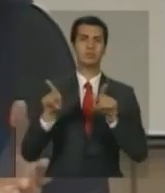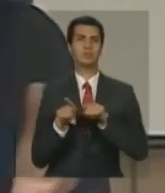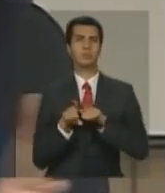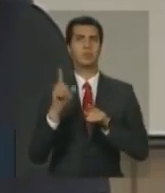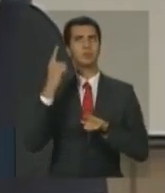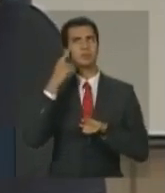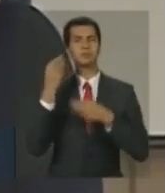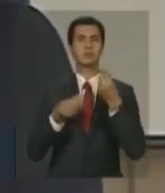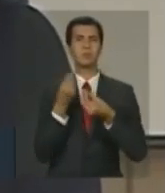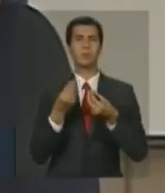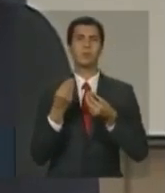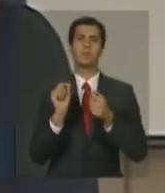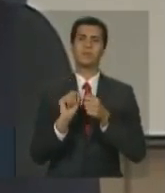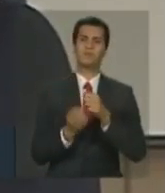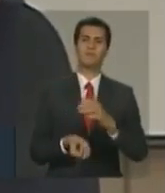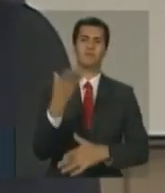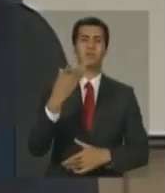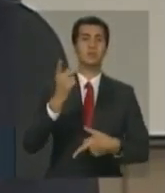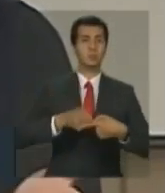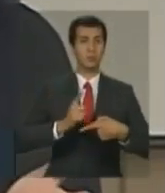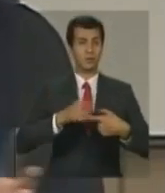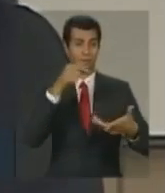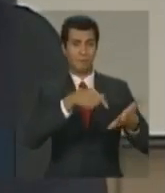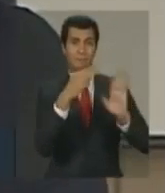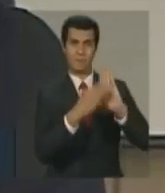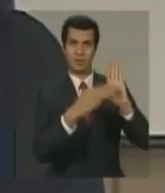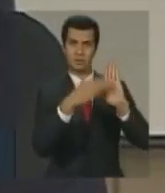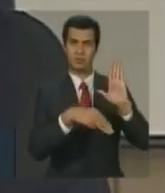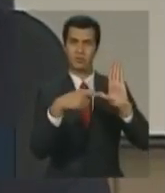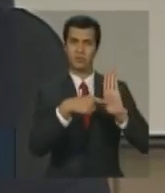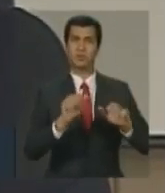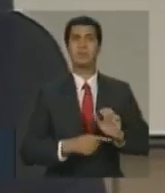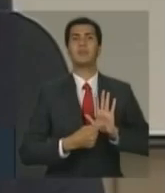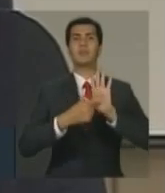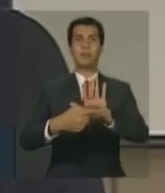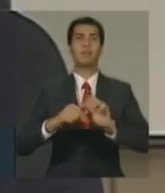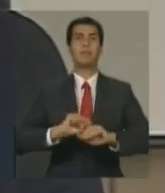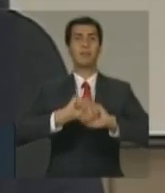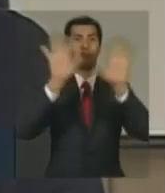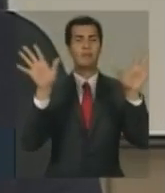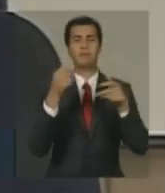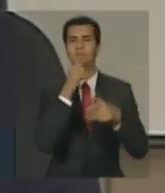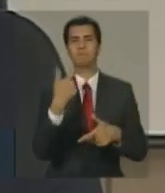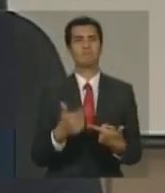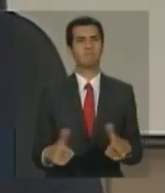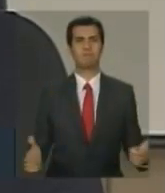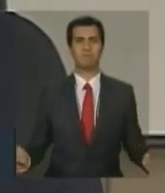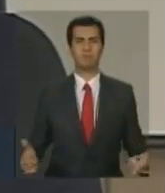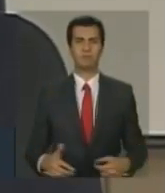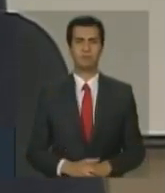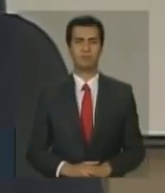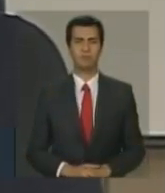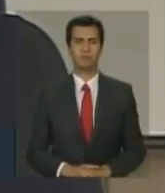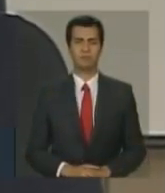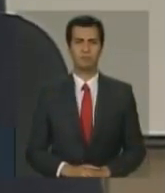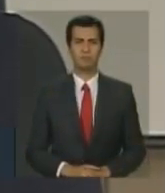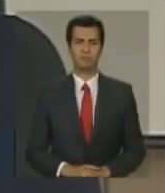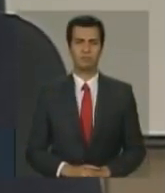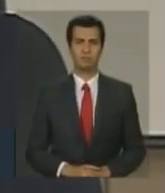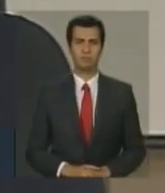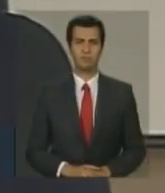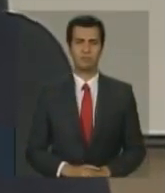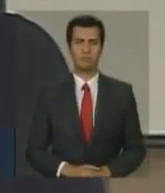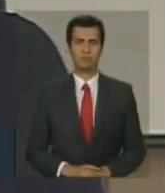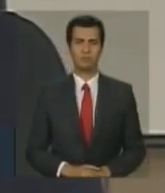metodologia. Parcela dessa metodologia também não é conhecida pelo governo brasileiro. Então, até fica difícil fazer uma